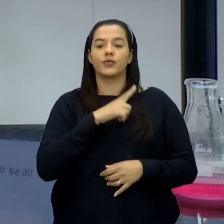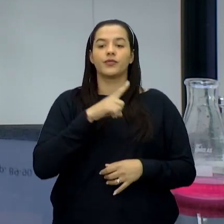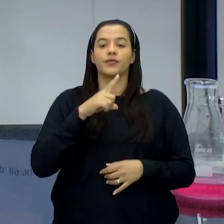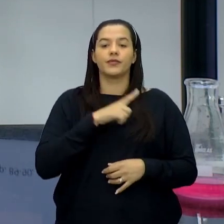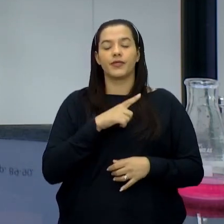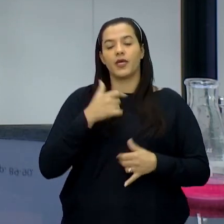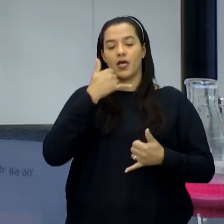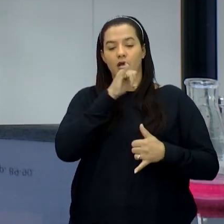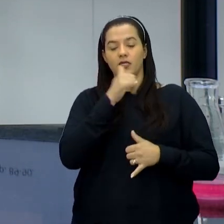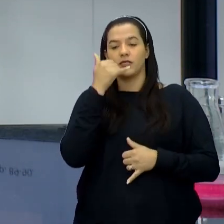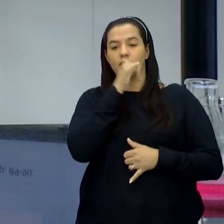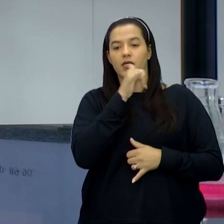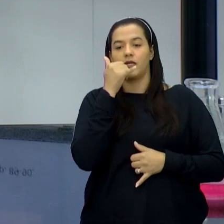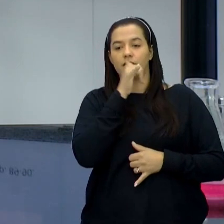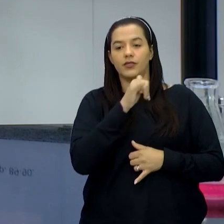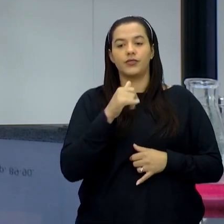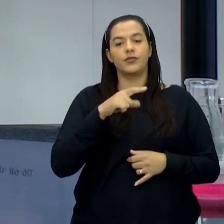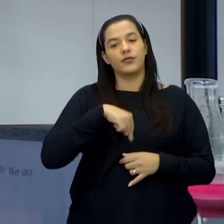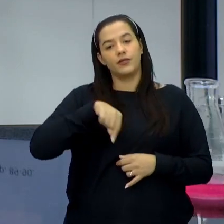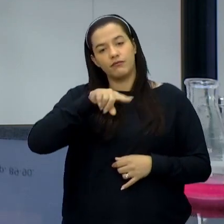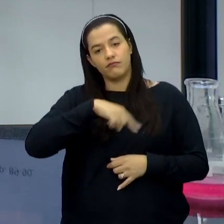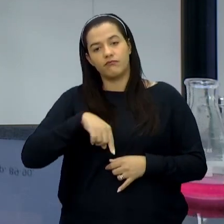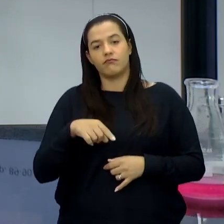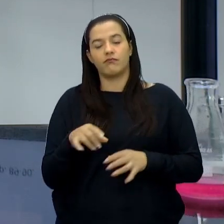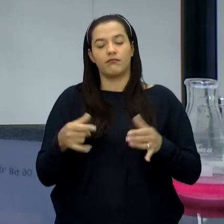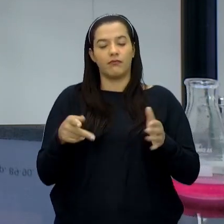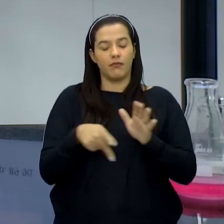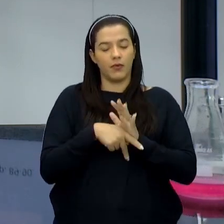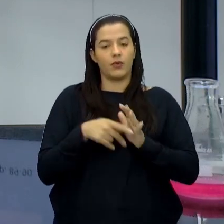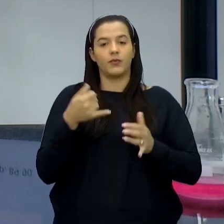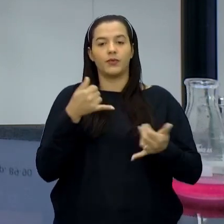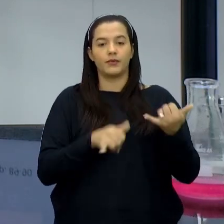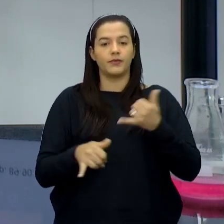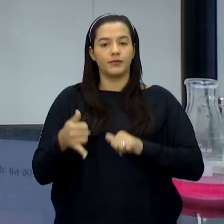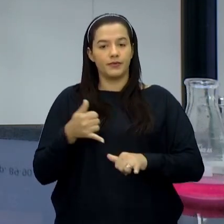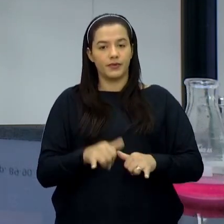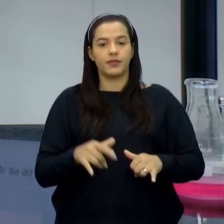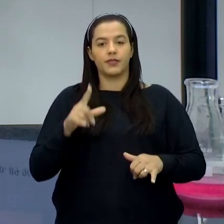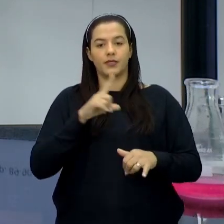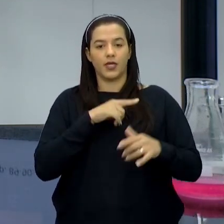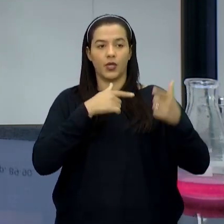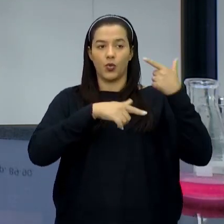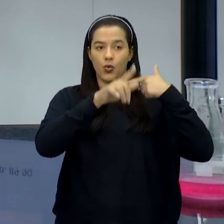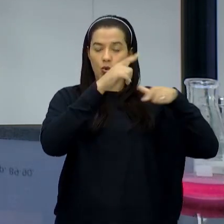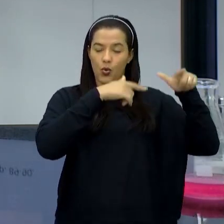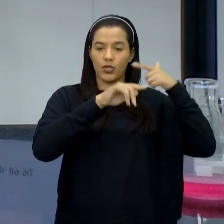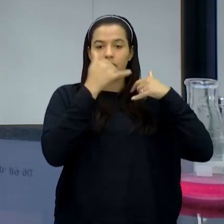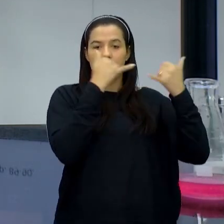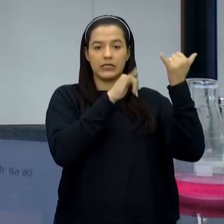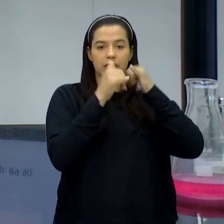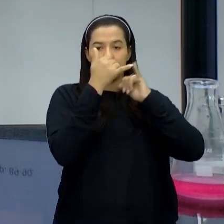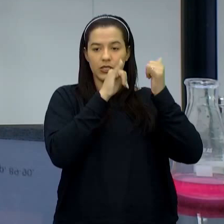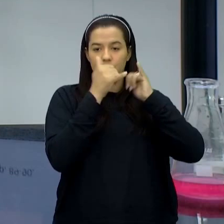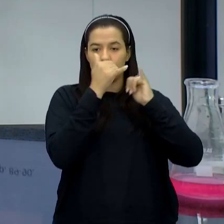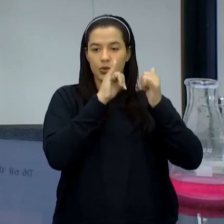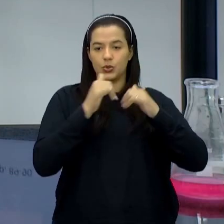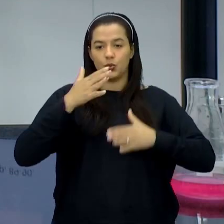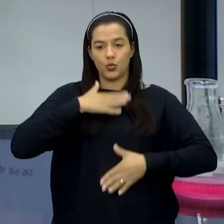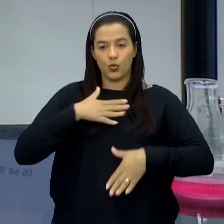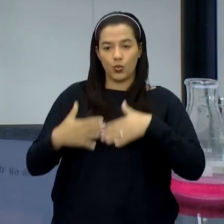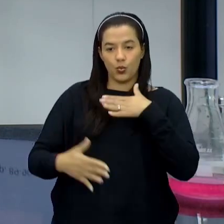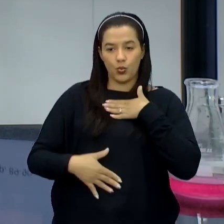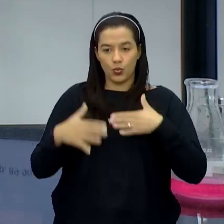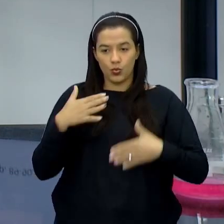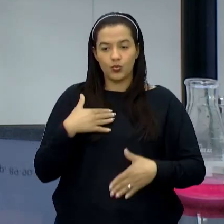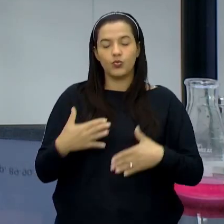para o metabolismo, é energia química, tá? Nós temos várias outras energias no nosso corpo, mas aqui